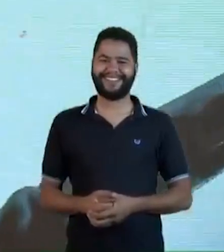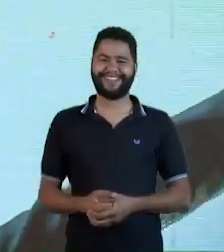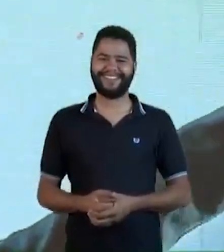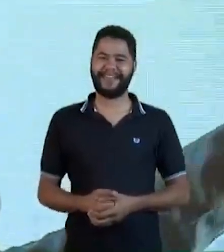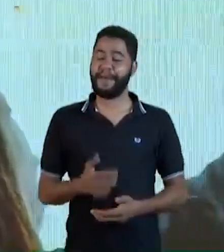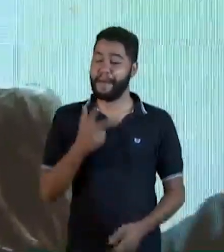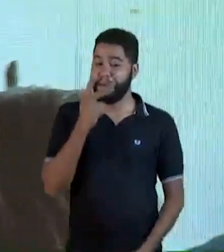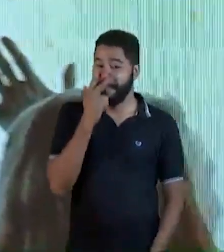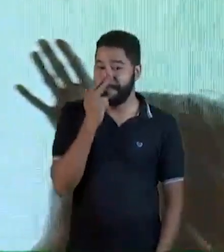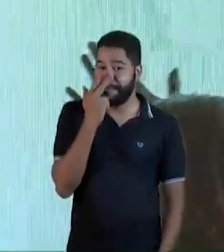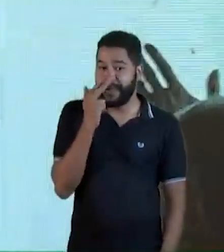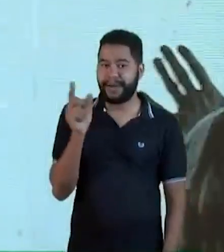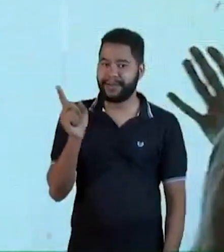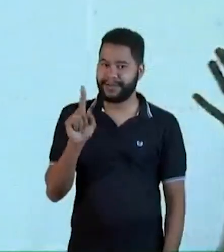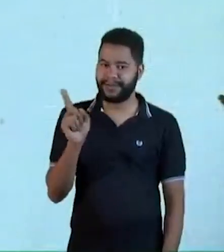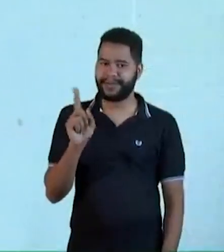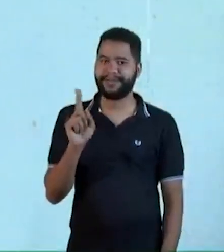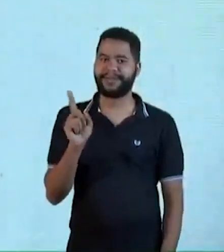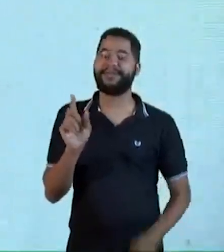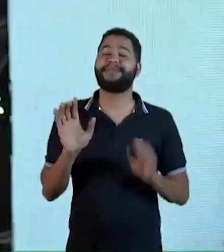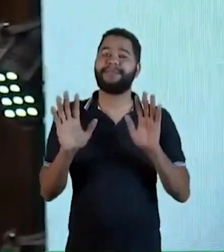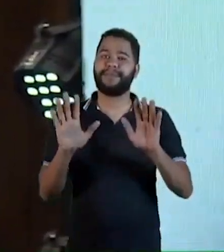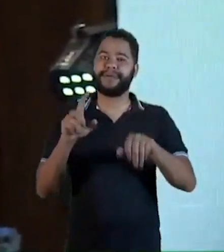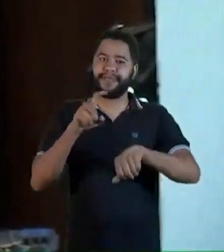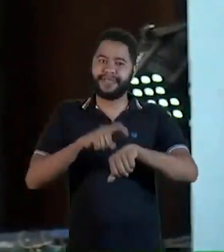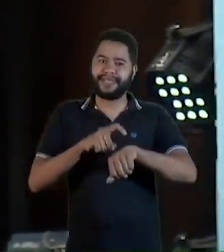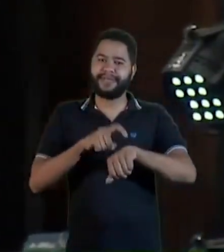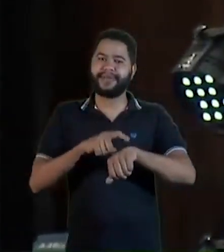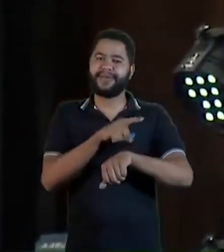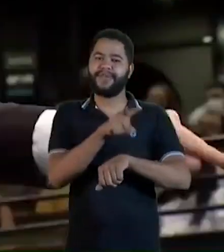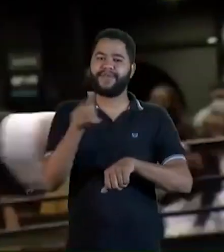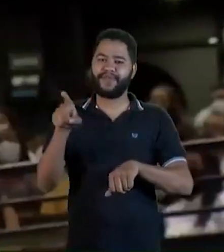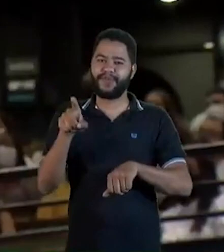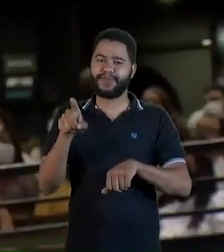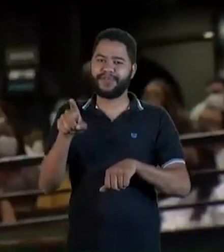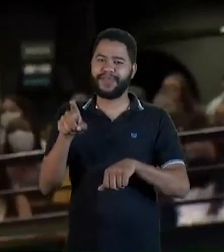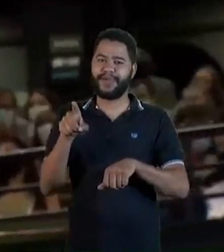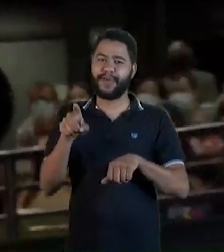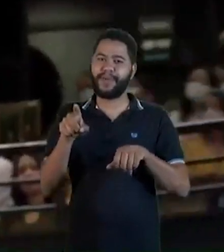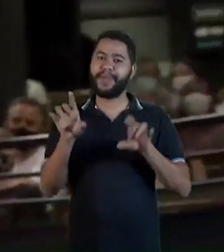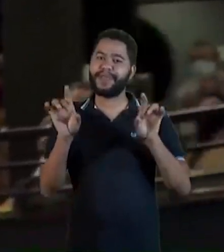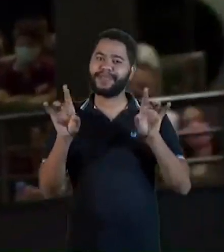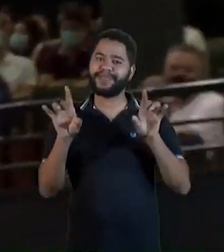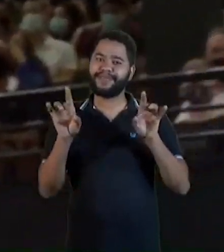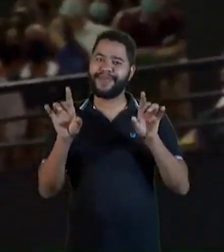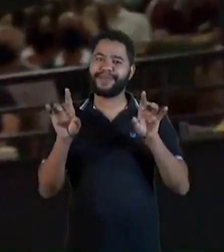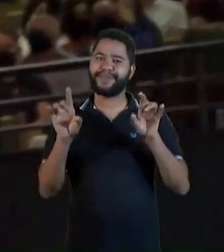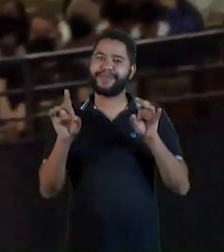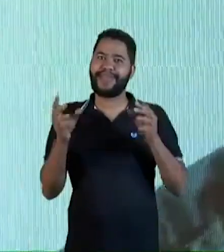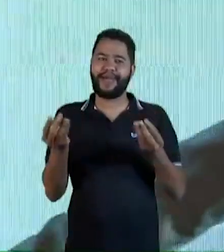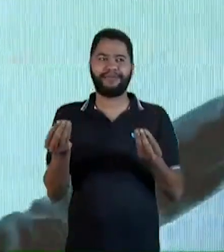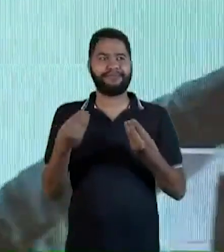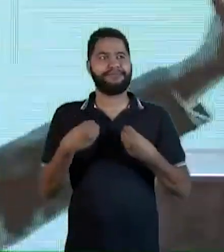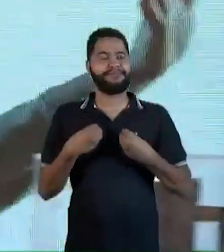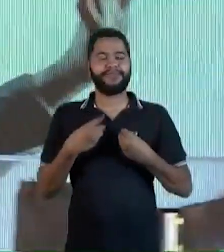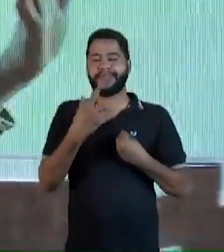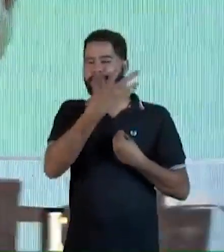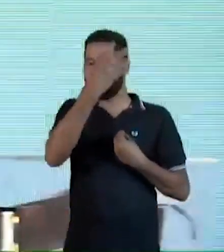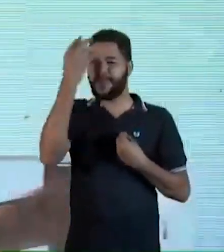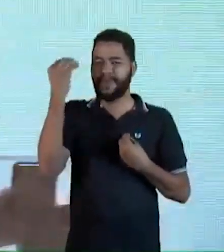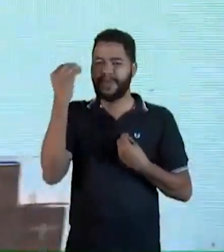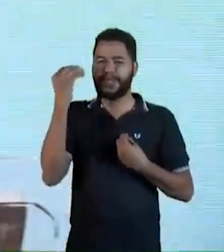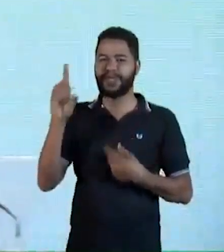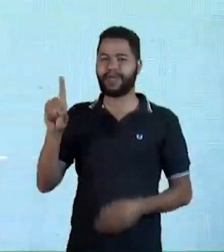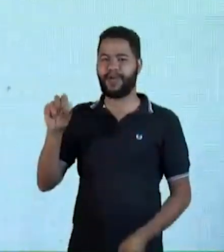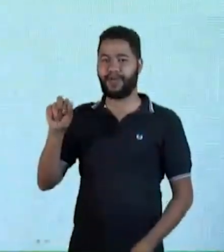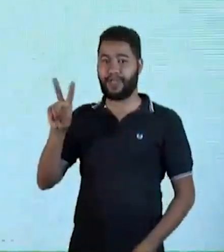e parece que não mas naquele momento você plantou uma coisa especial ali dentro deles nunca me esqueço o